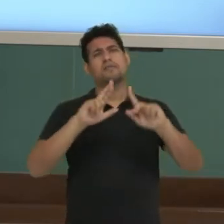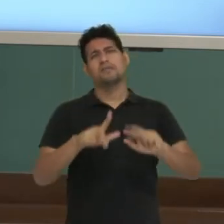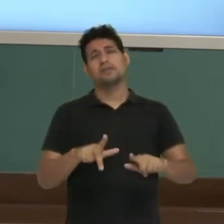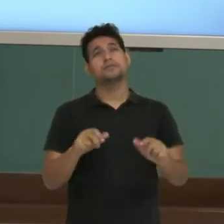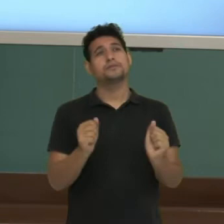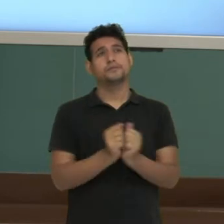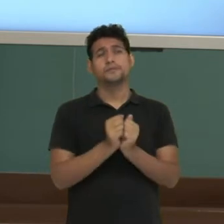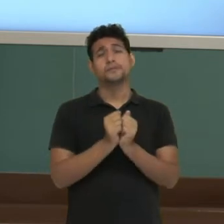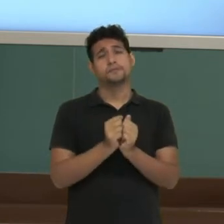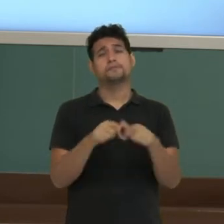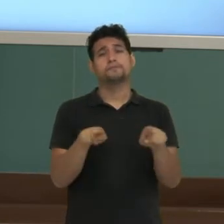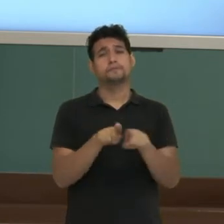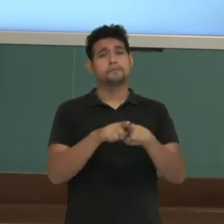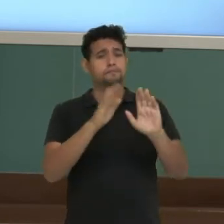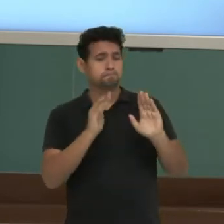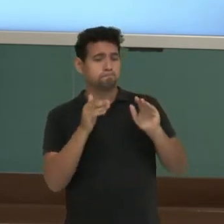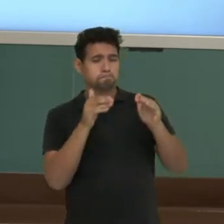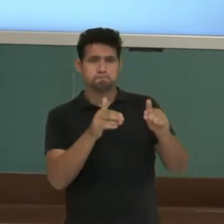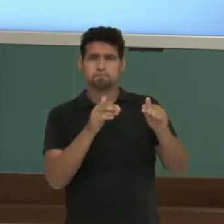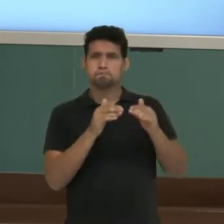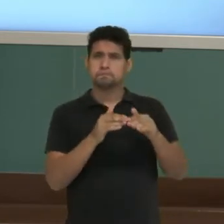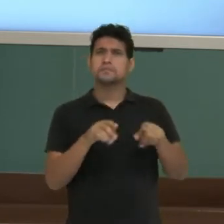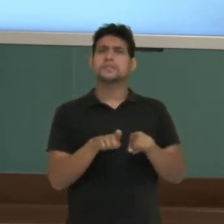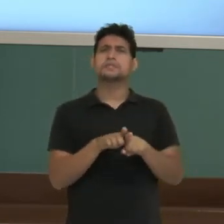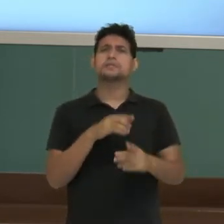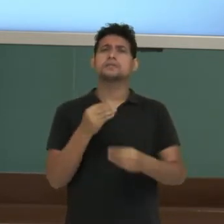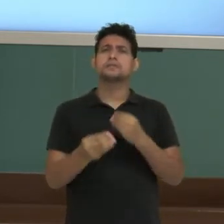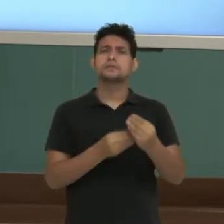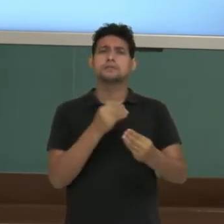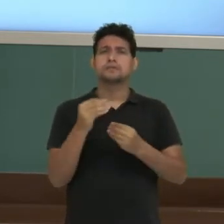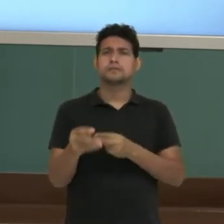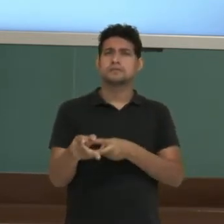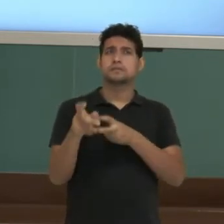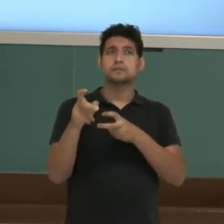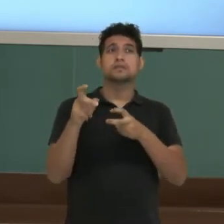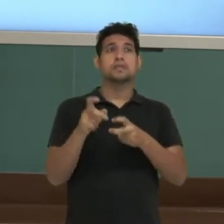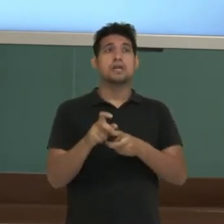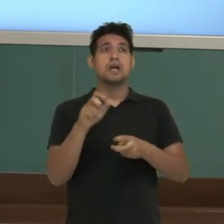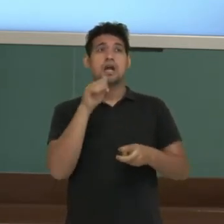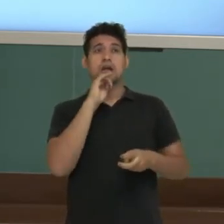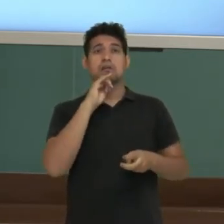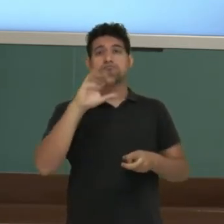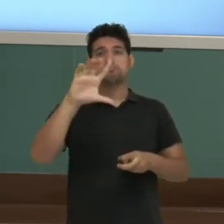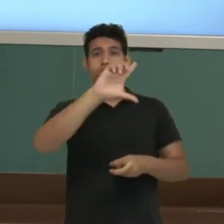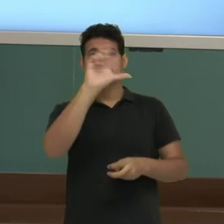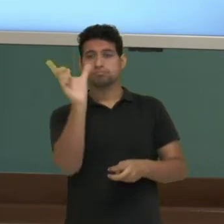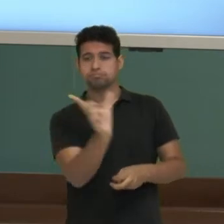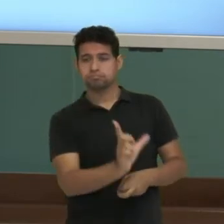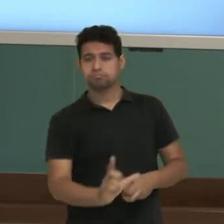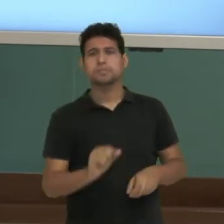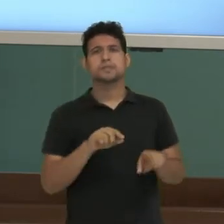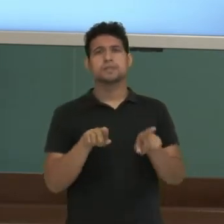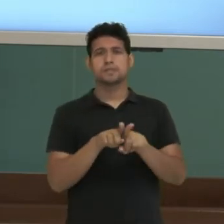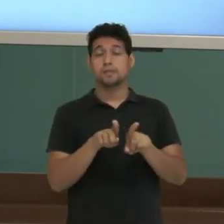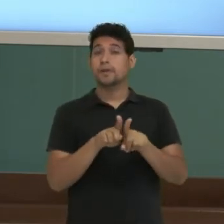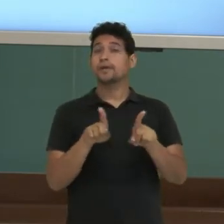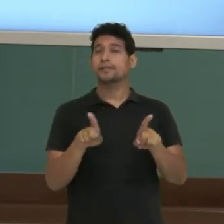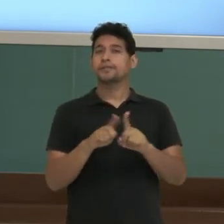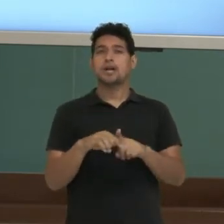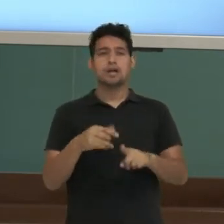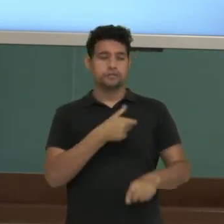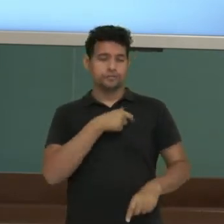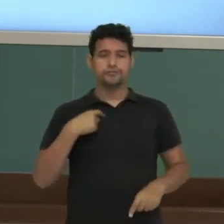aspectos. Podemos enfocar o aspecto geopolítico quando olhamos a questão litorânea da China, das cidades abertas